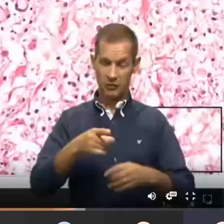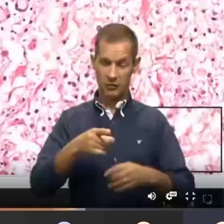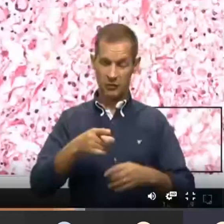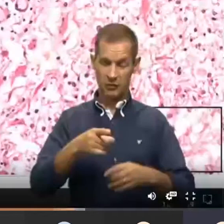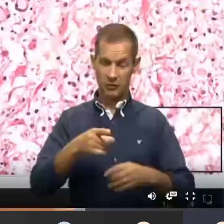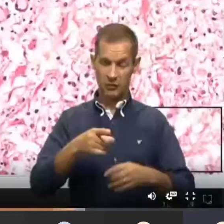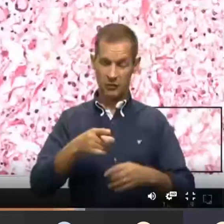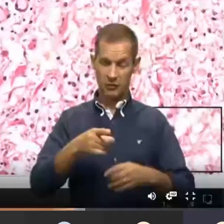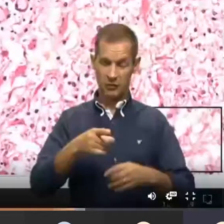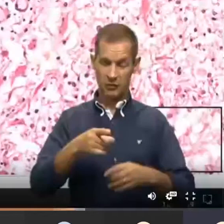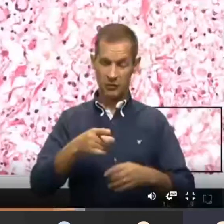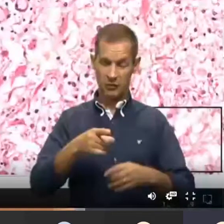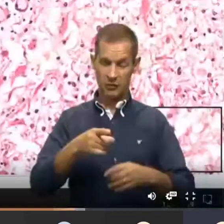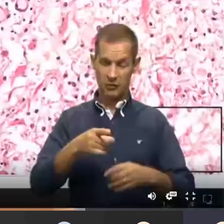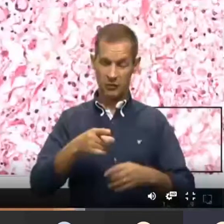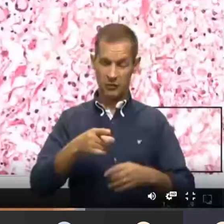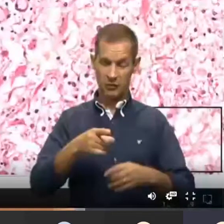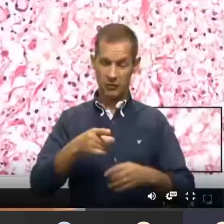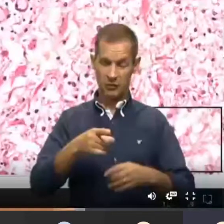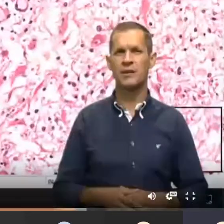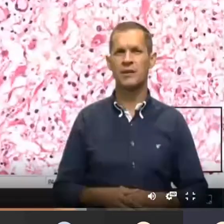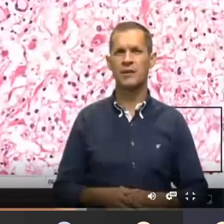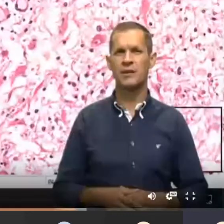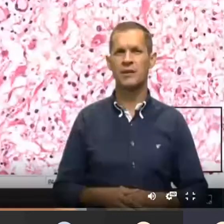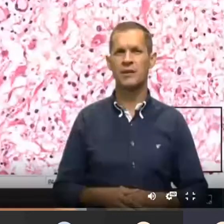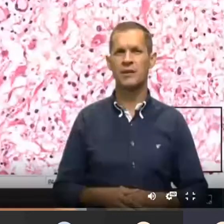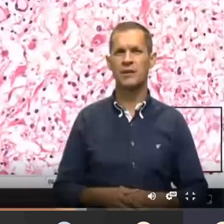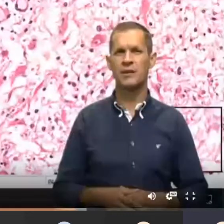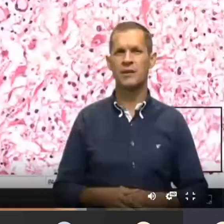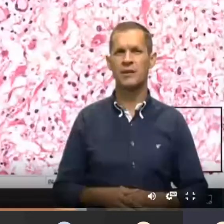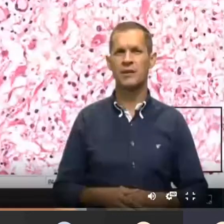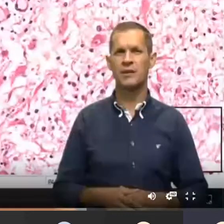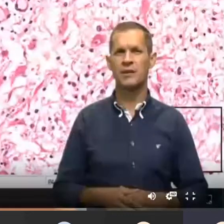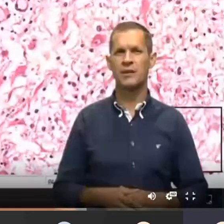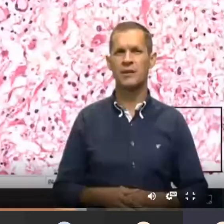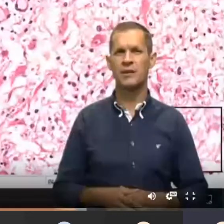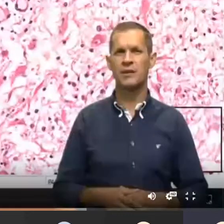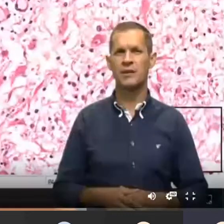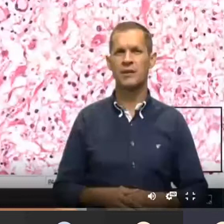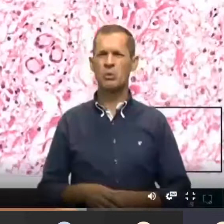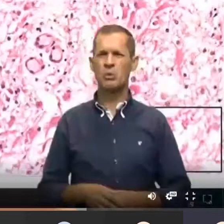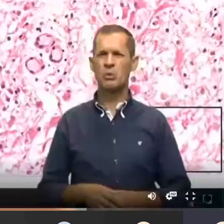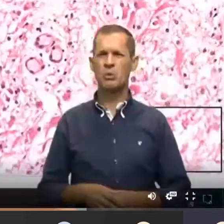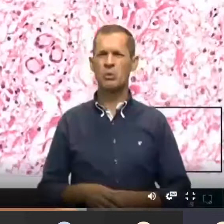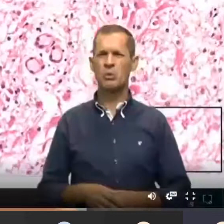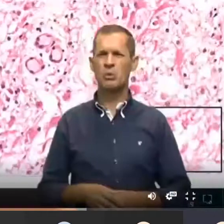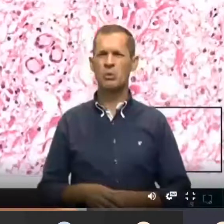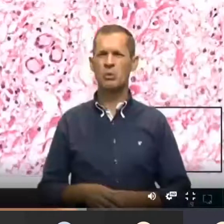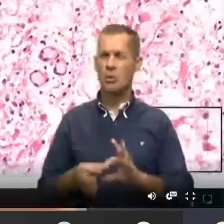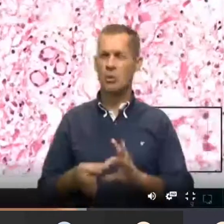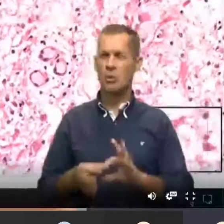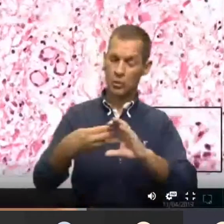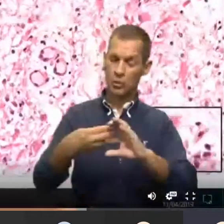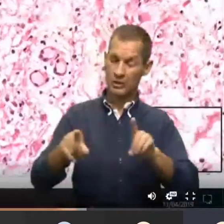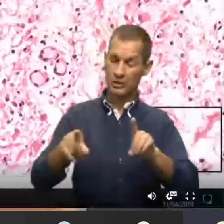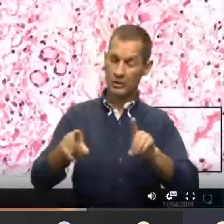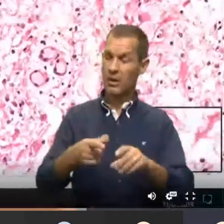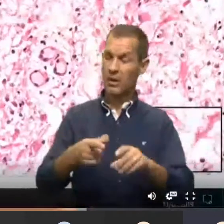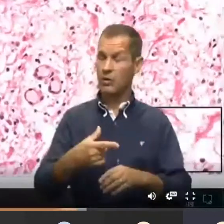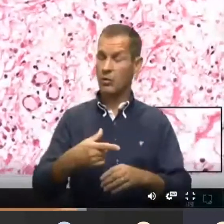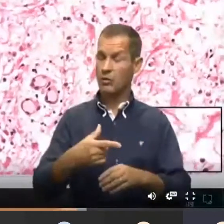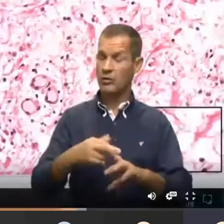Vocês conseguem ver que a gente, ó, por exemplo, aqui, olha esse núcleo. Ele está totalmente fora do meio intracelular, assim como